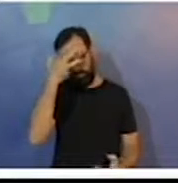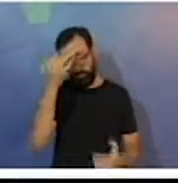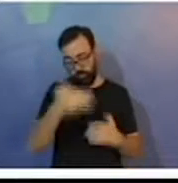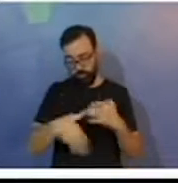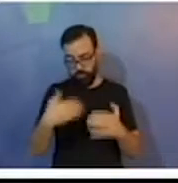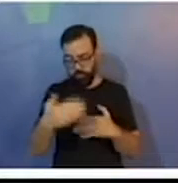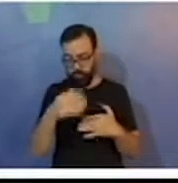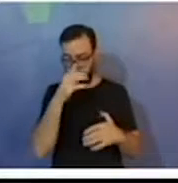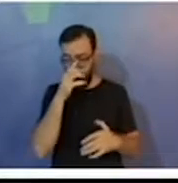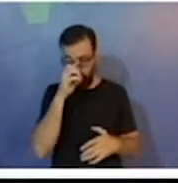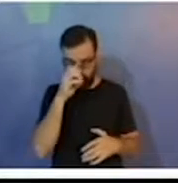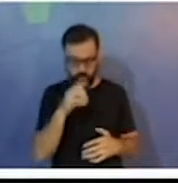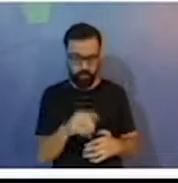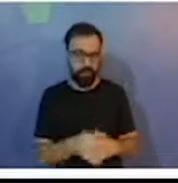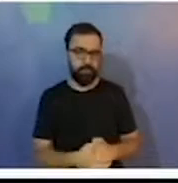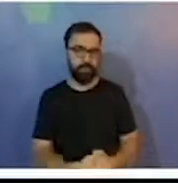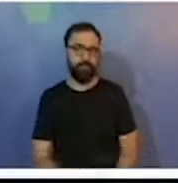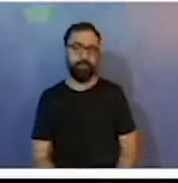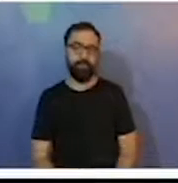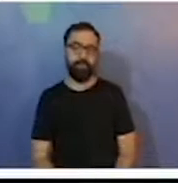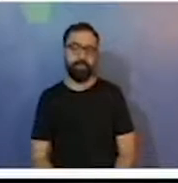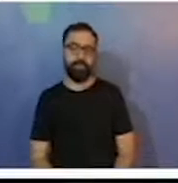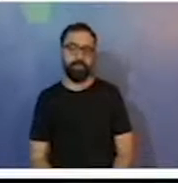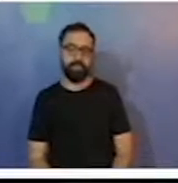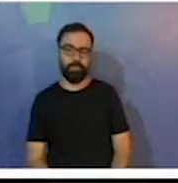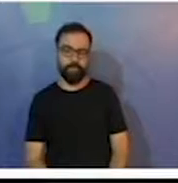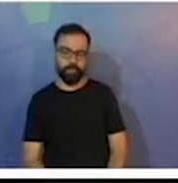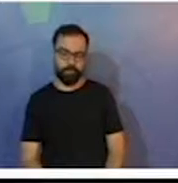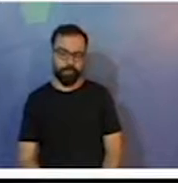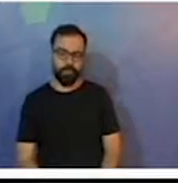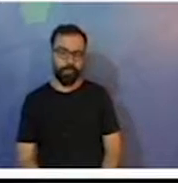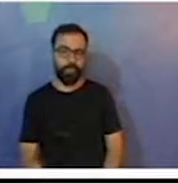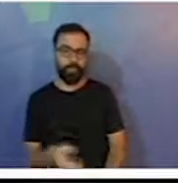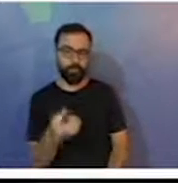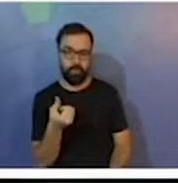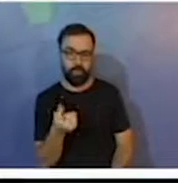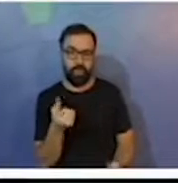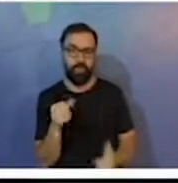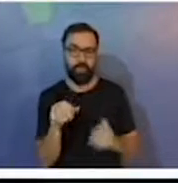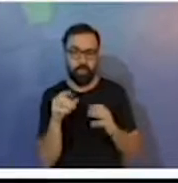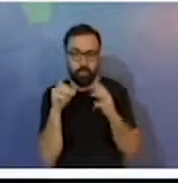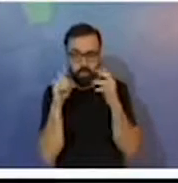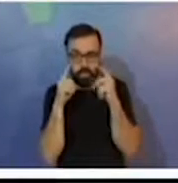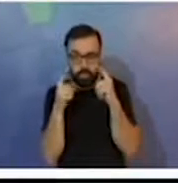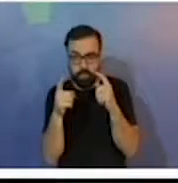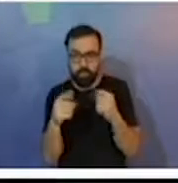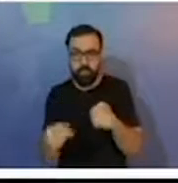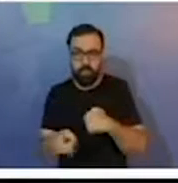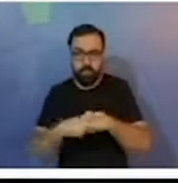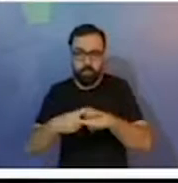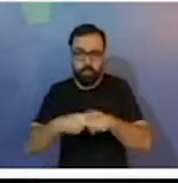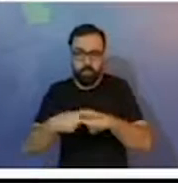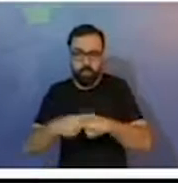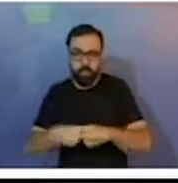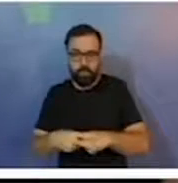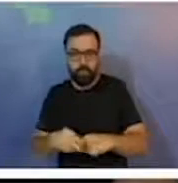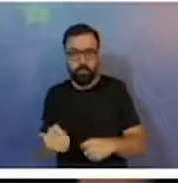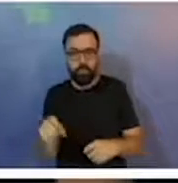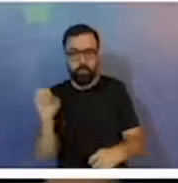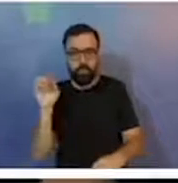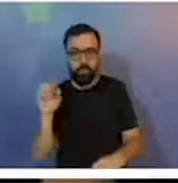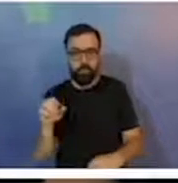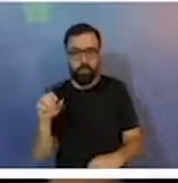continuando aqui ó conosco sei veja os verbos destacados nesse trecho do texto